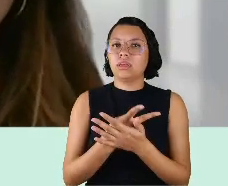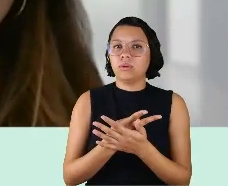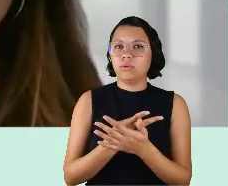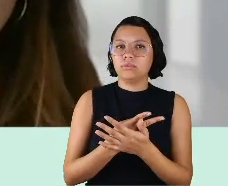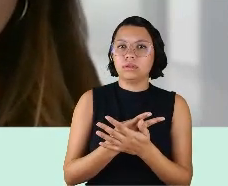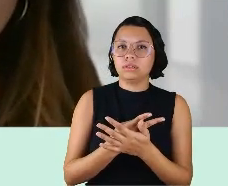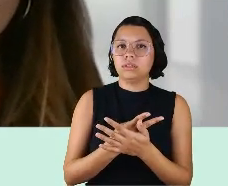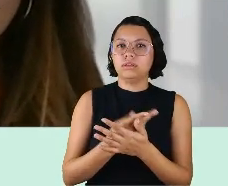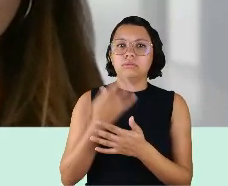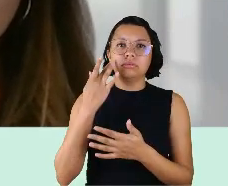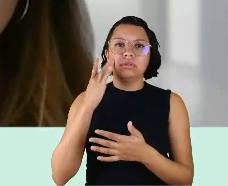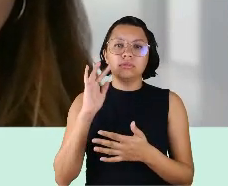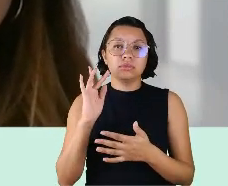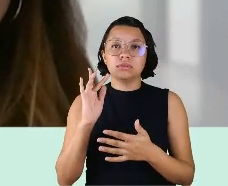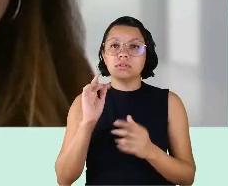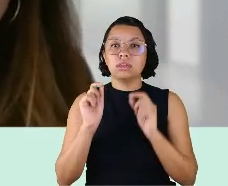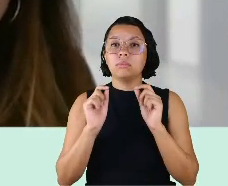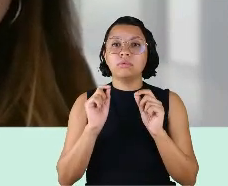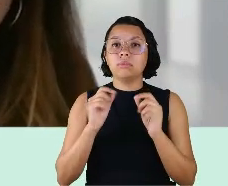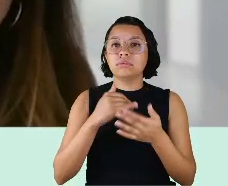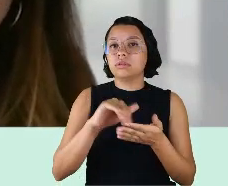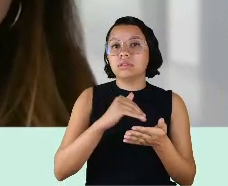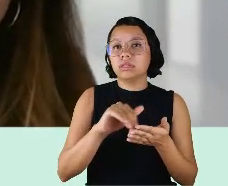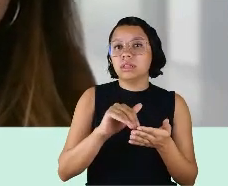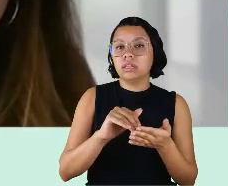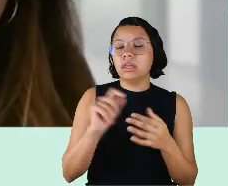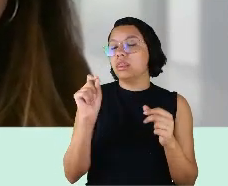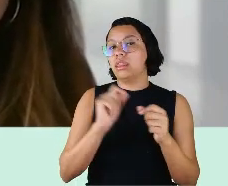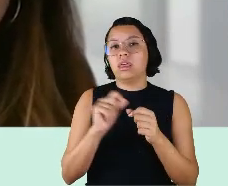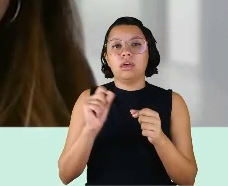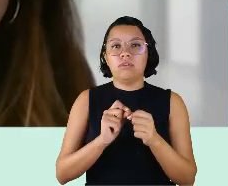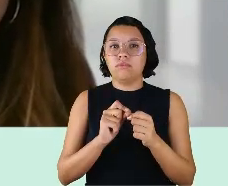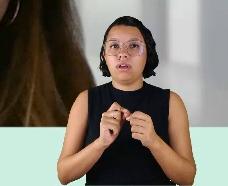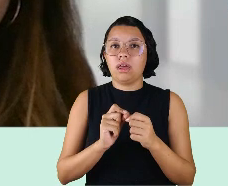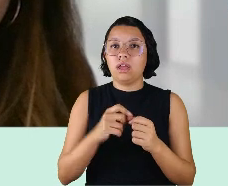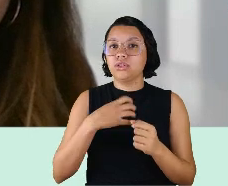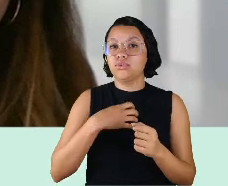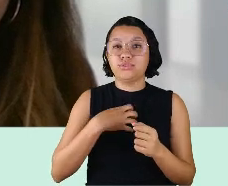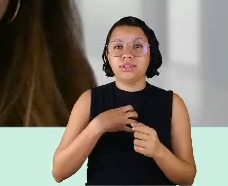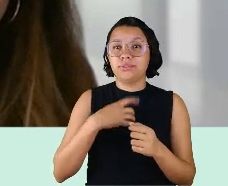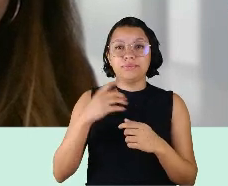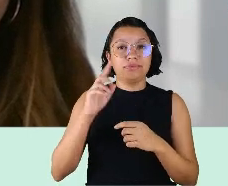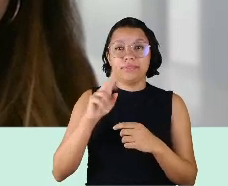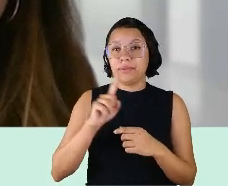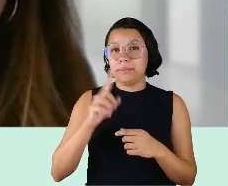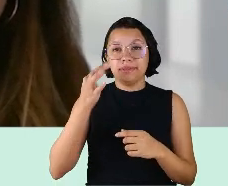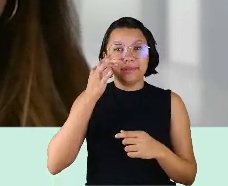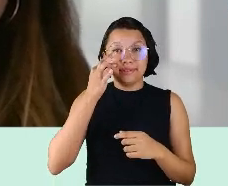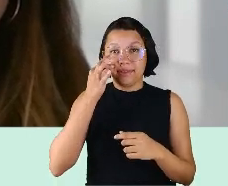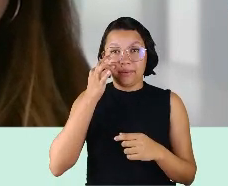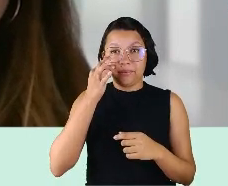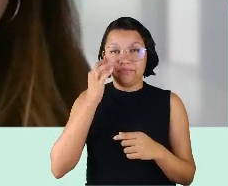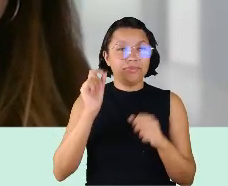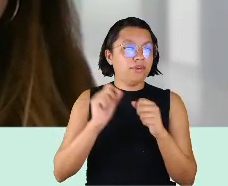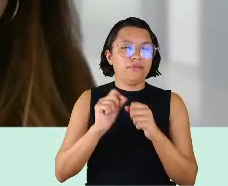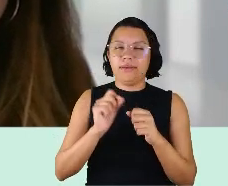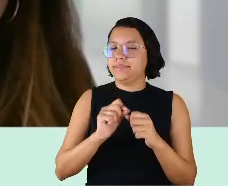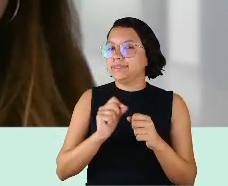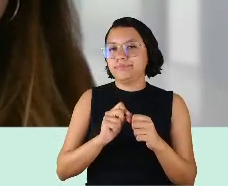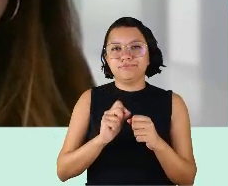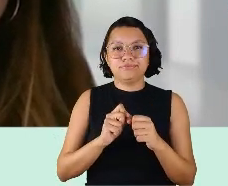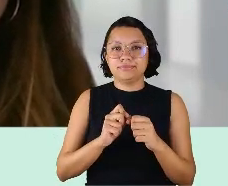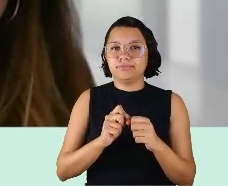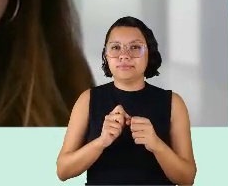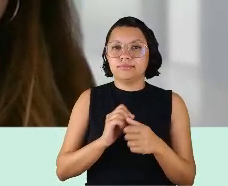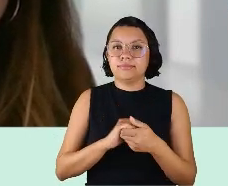na vara, não sabe o que está na secretaria, não o fará de modo não presencial. Não vai fazer isso.